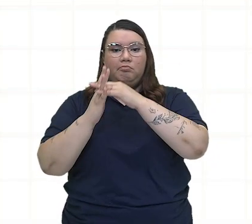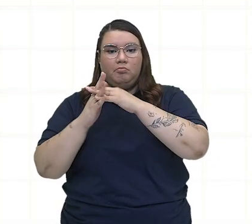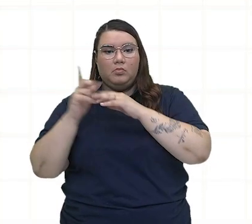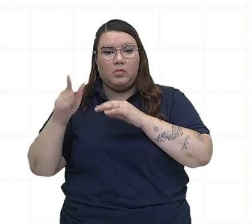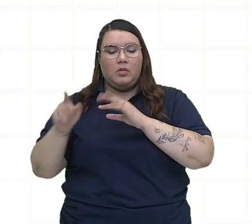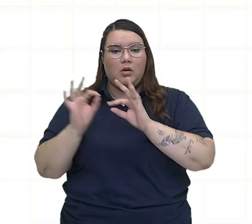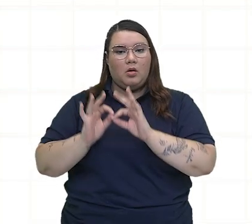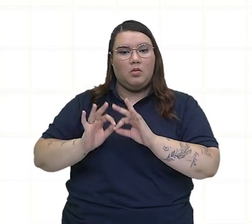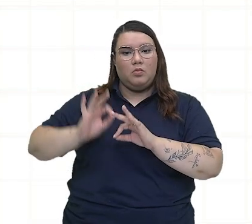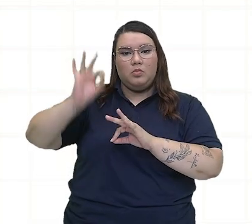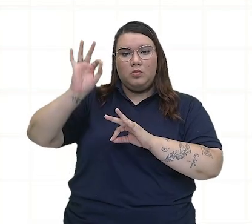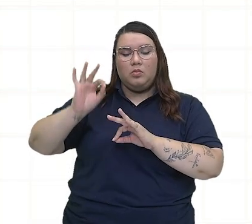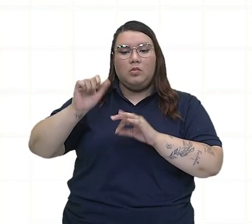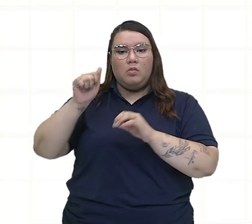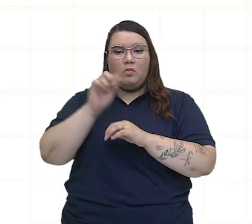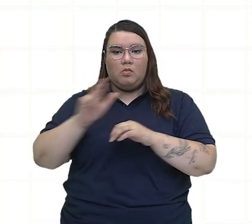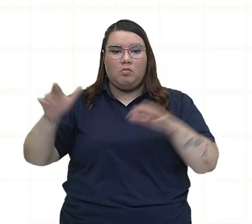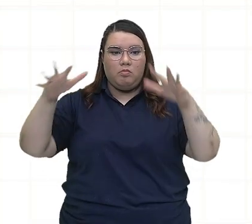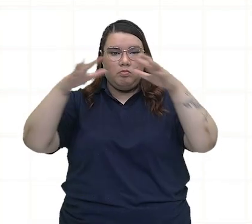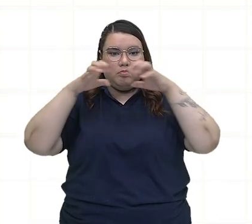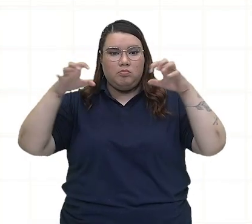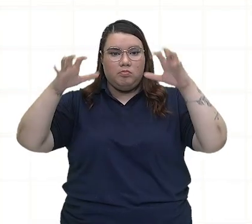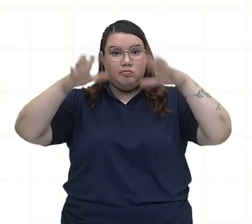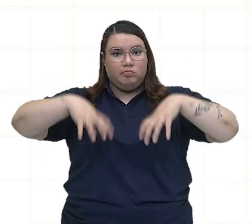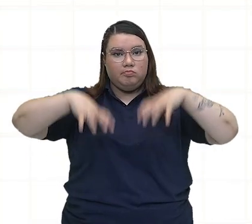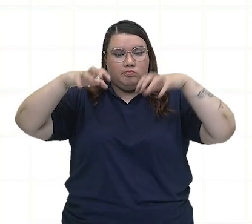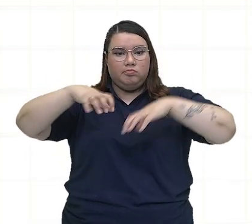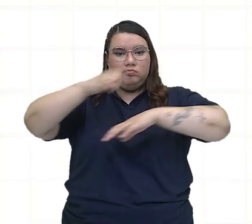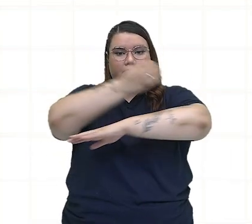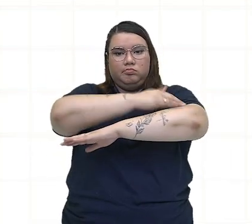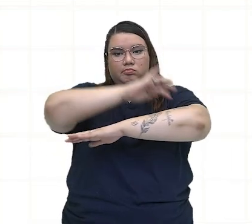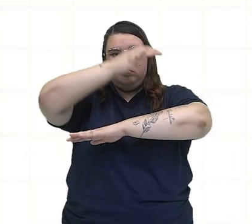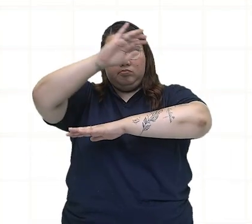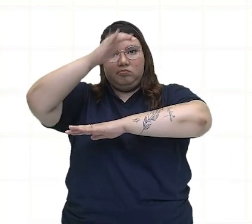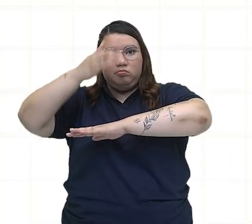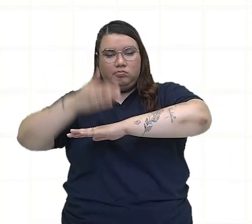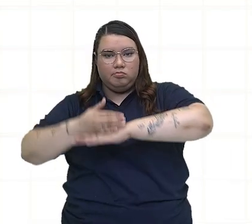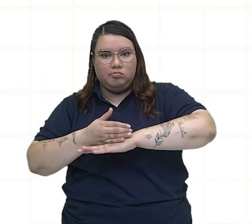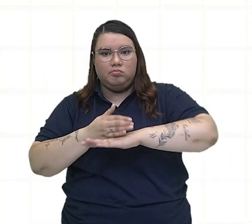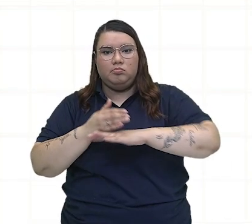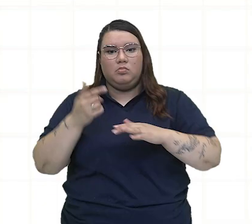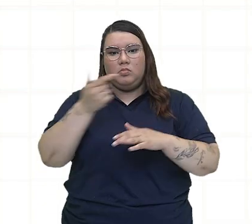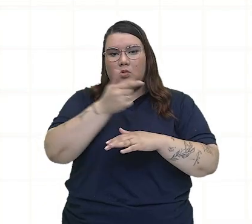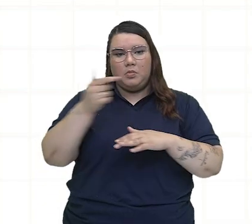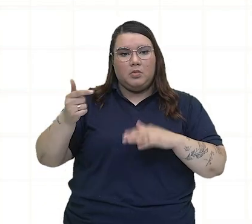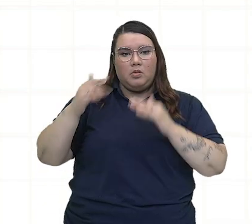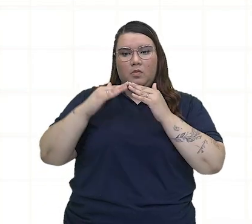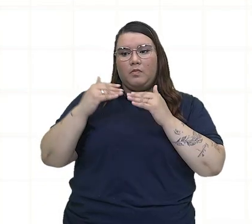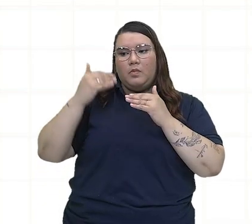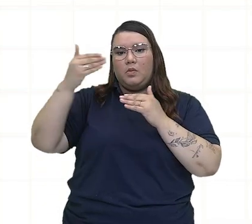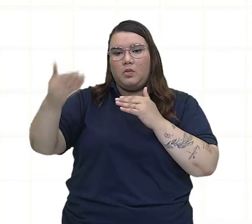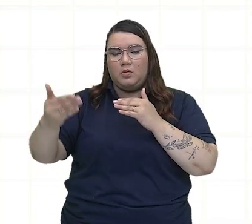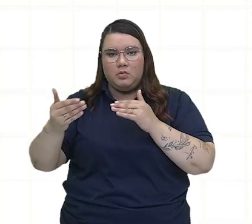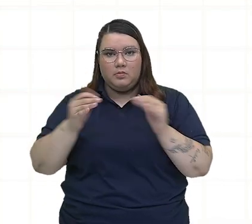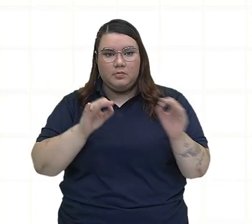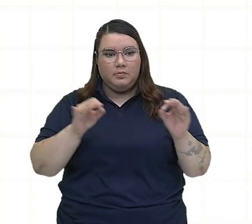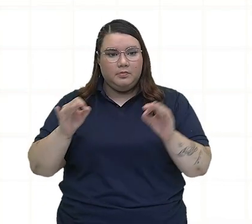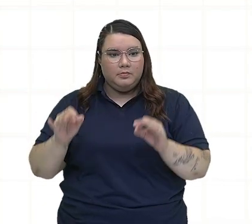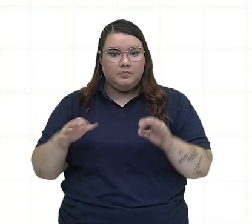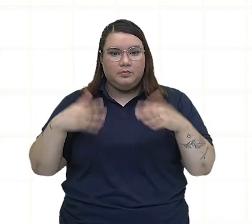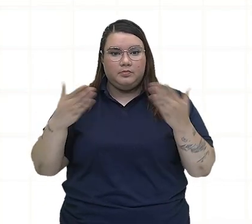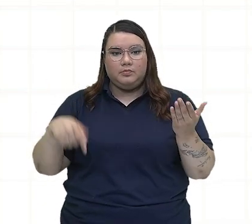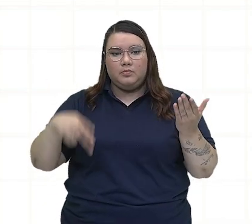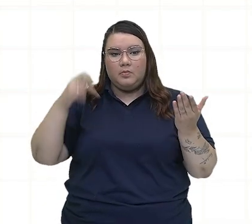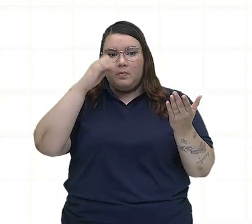altitudes maiores, o ar úmido se condensa e causa a chuva na encosta. Ele não chega a atravessar a montanha. Então,